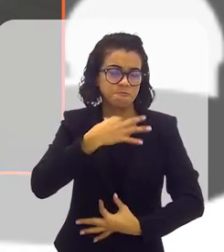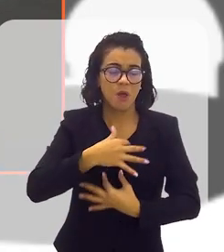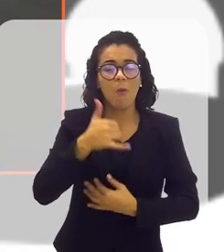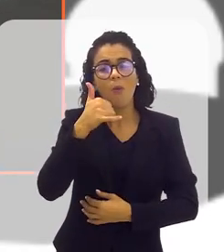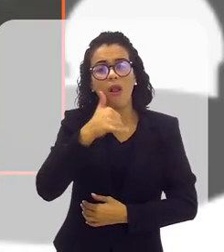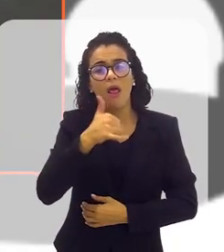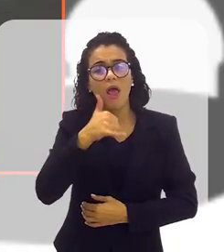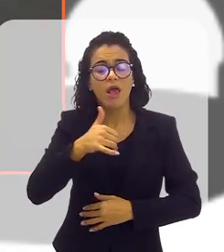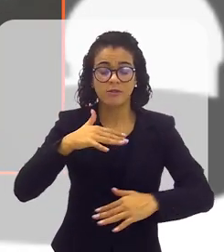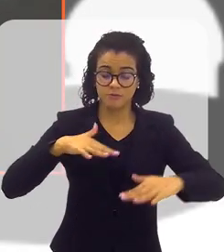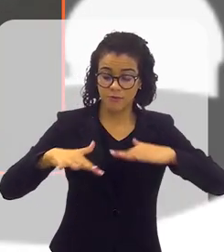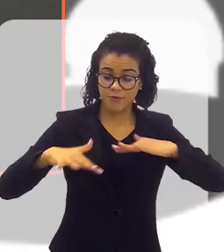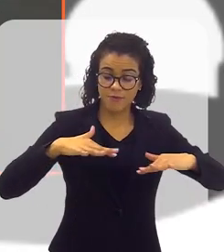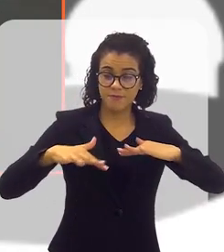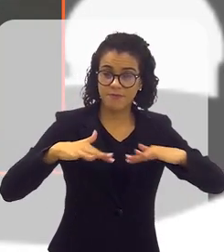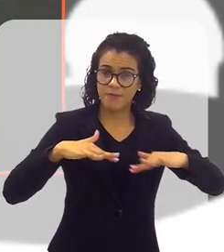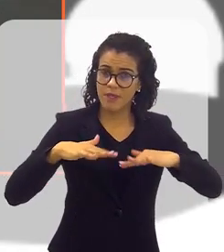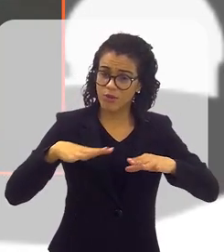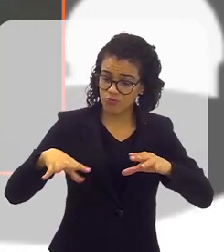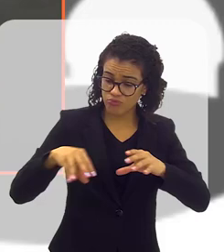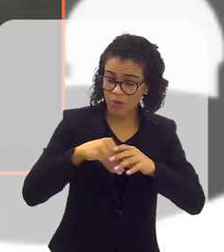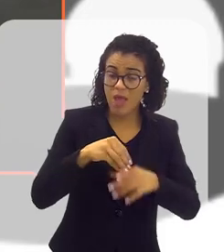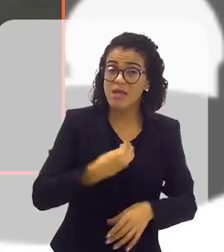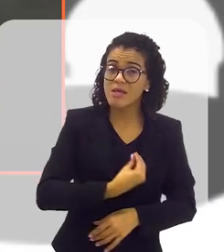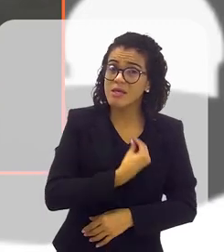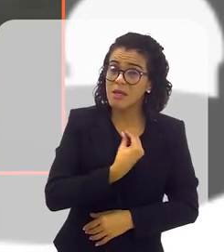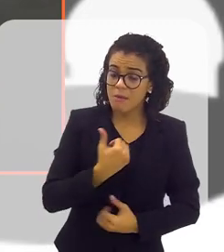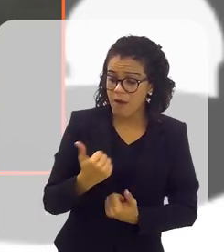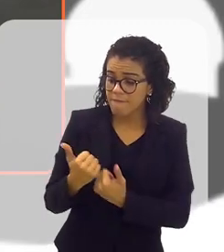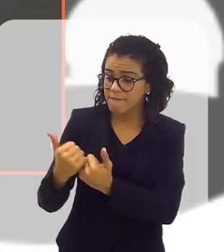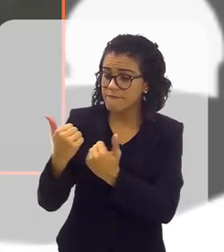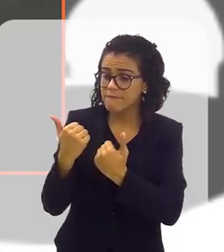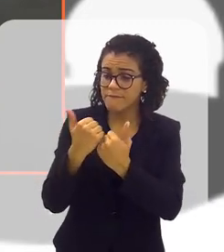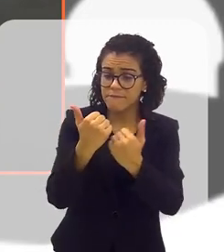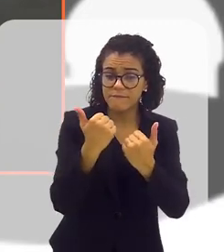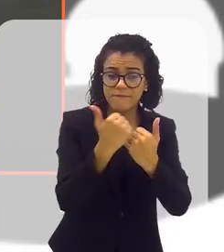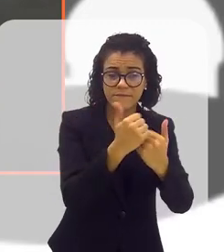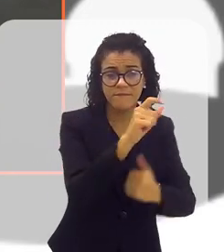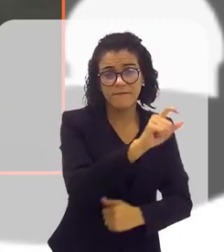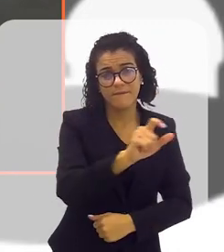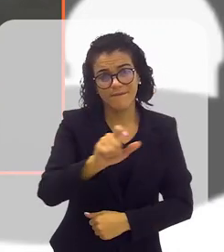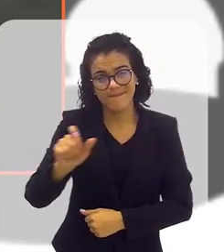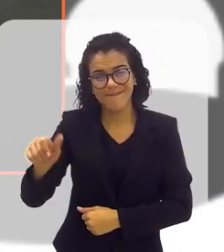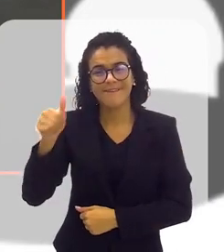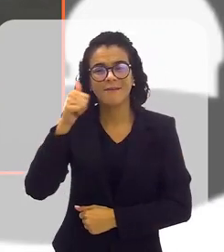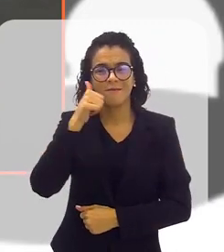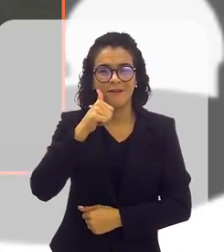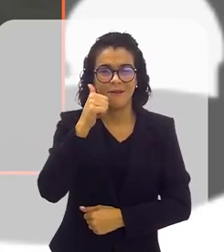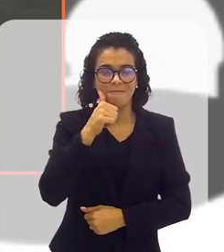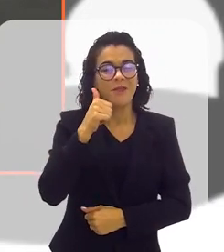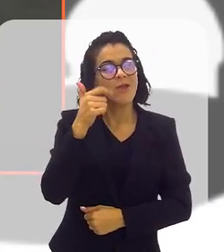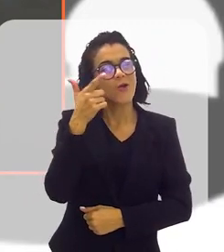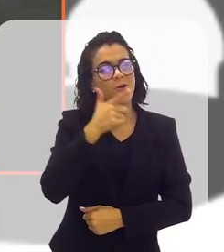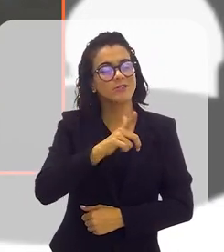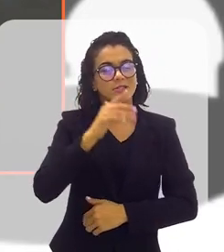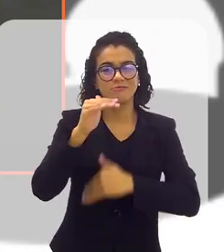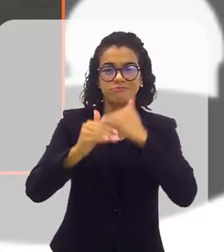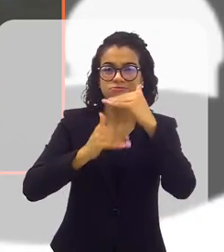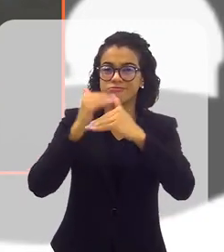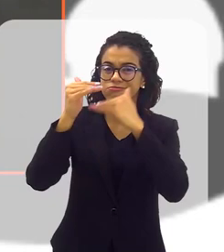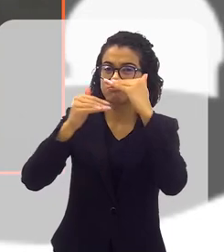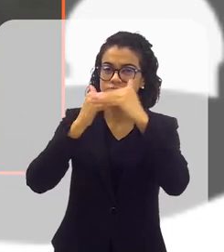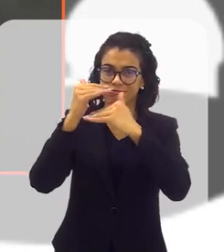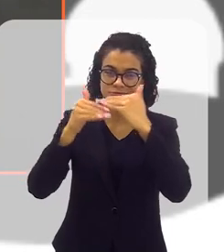movimentos de mulheres que existem para fortalecer outras mulheres e assim conseguir esse avanço.